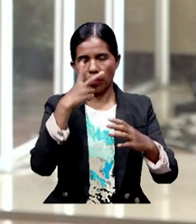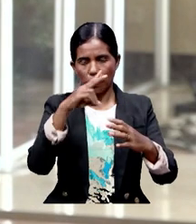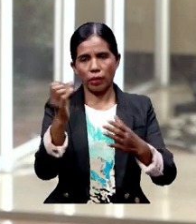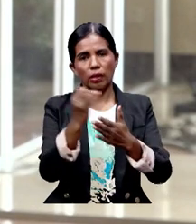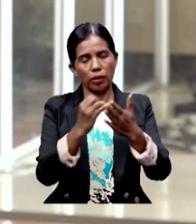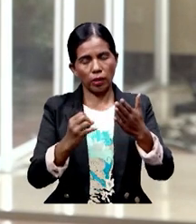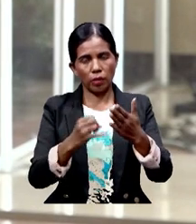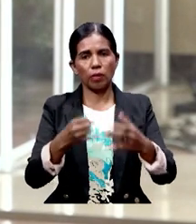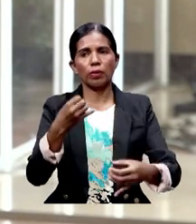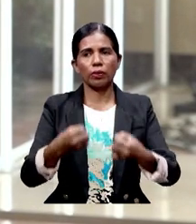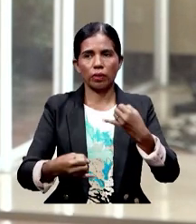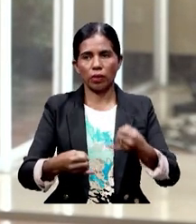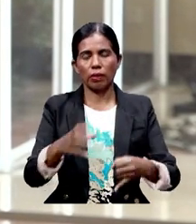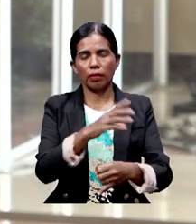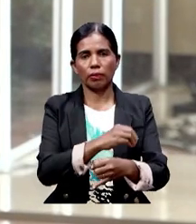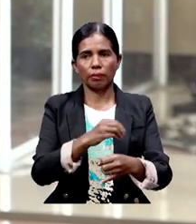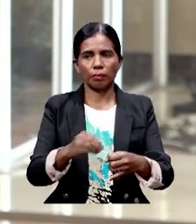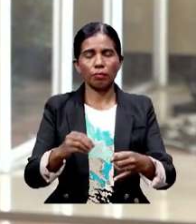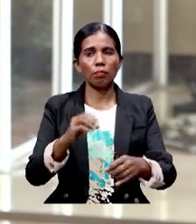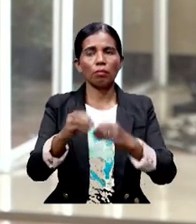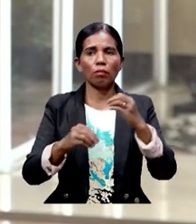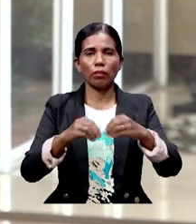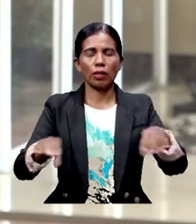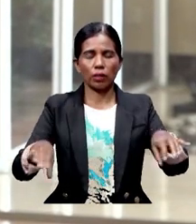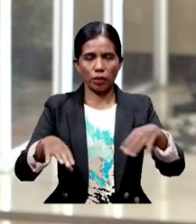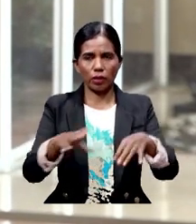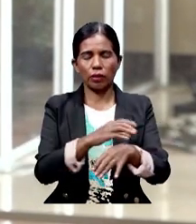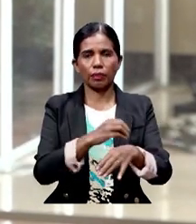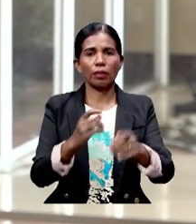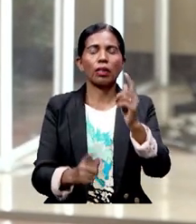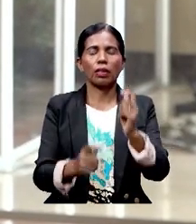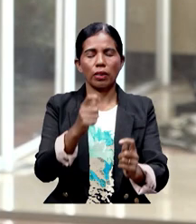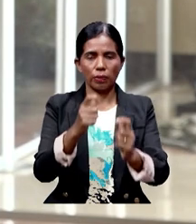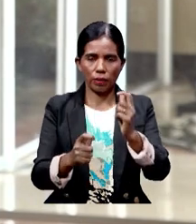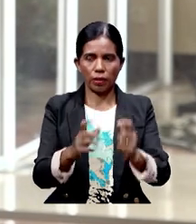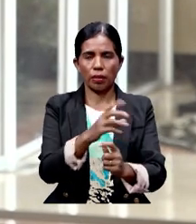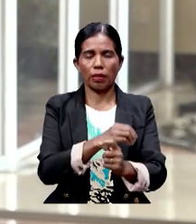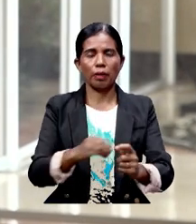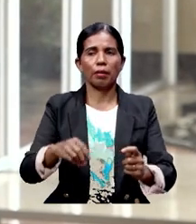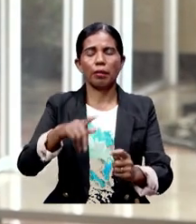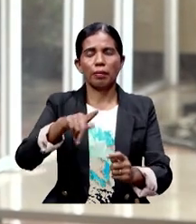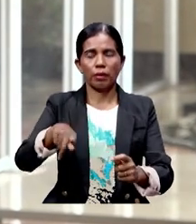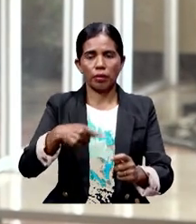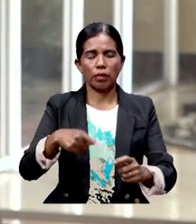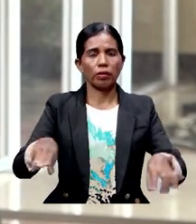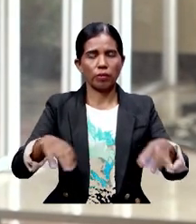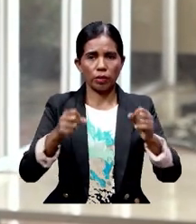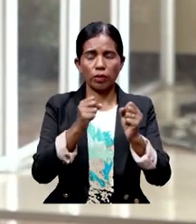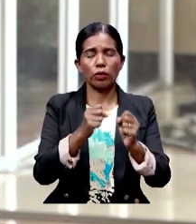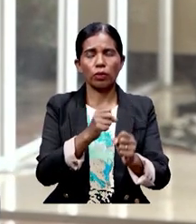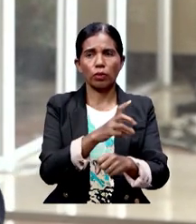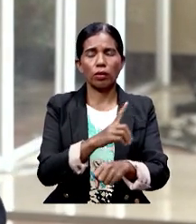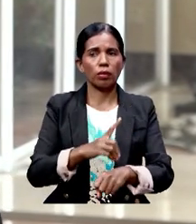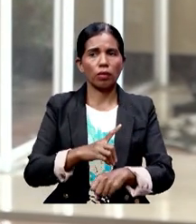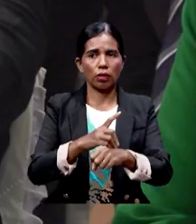justiça, tanto ia operador setor justiça, ia tribunais, procurador, advogados, oficiais de justiça, defensor público e